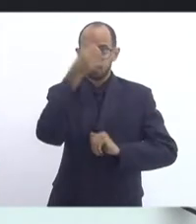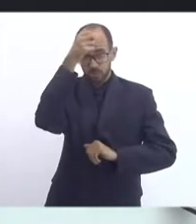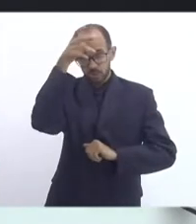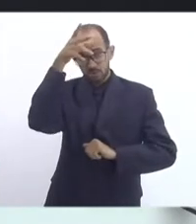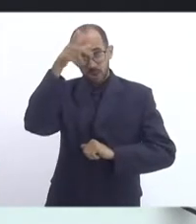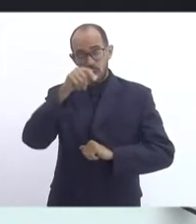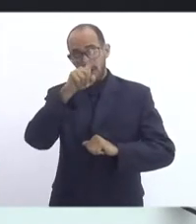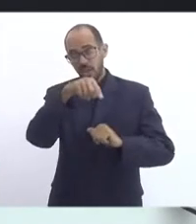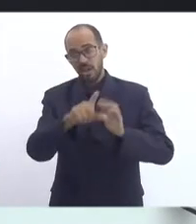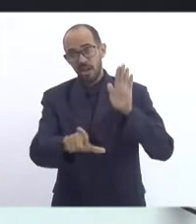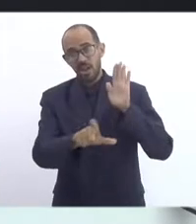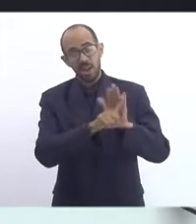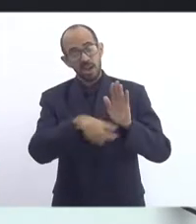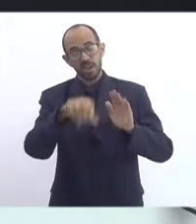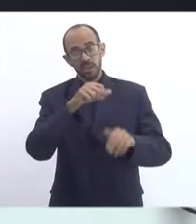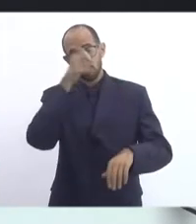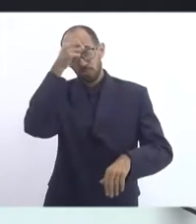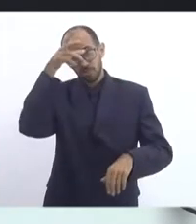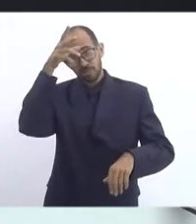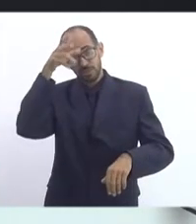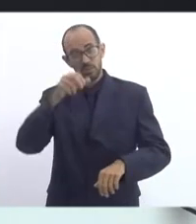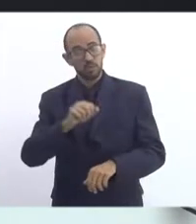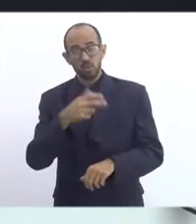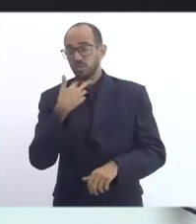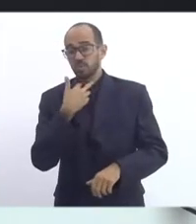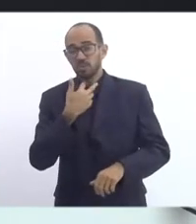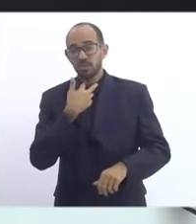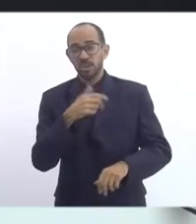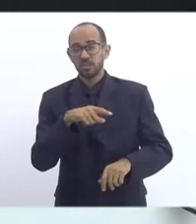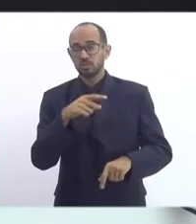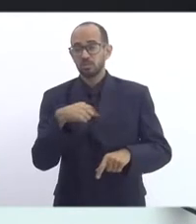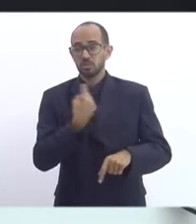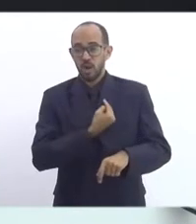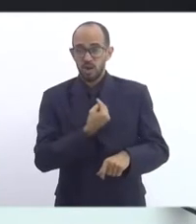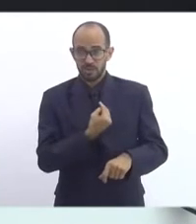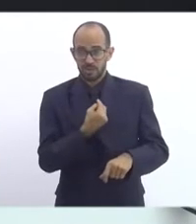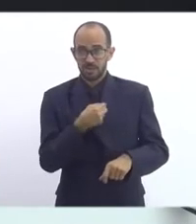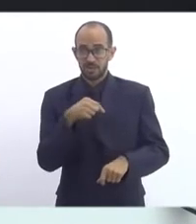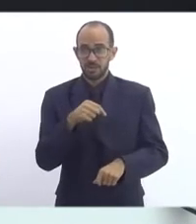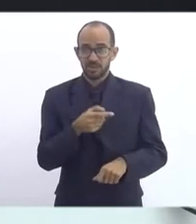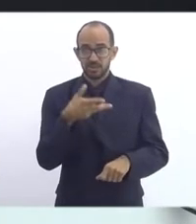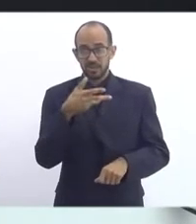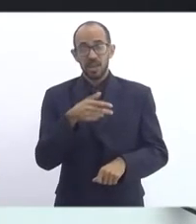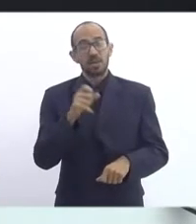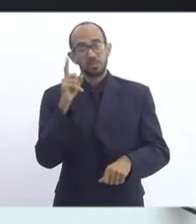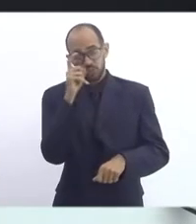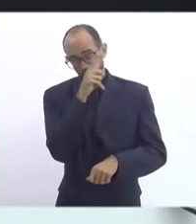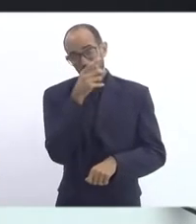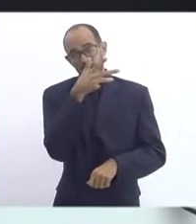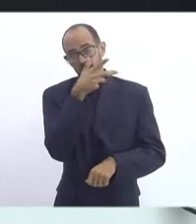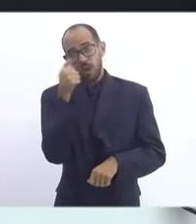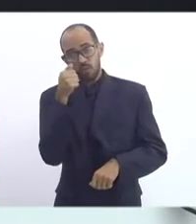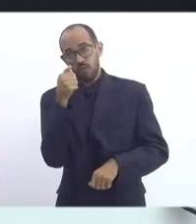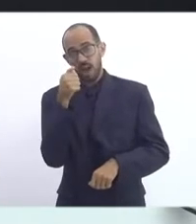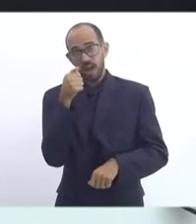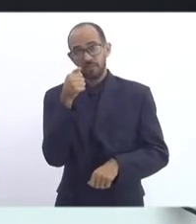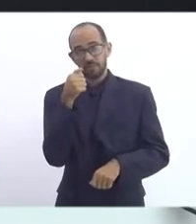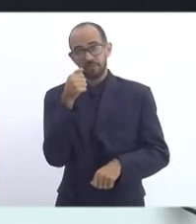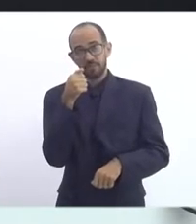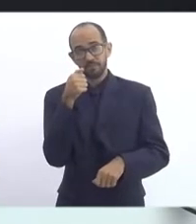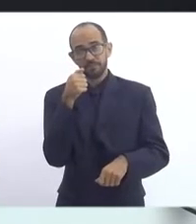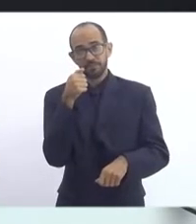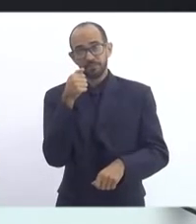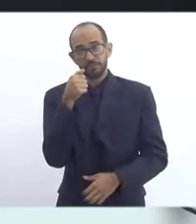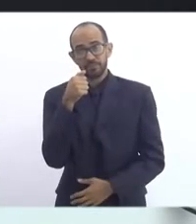legislação municipal. Então, é difícil de salvar do vício de inconstitucionalidade.